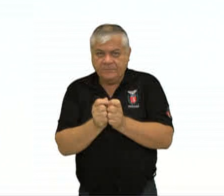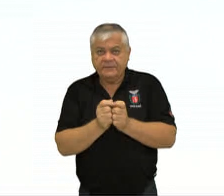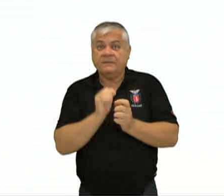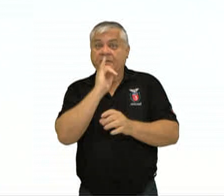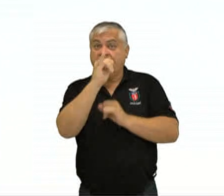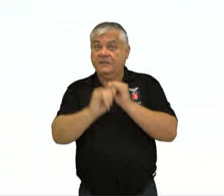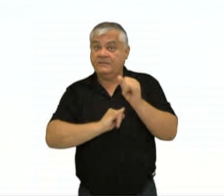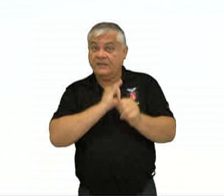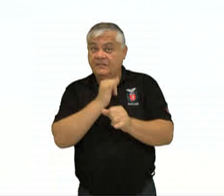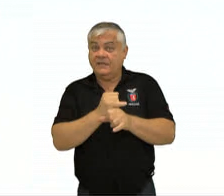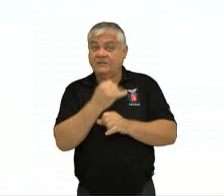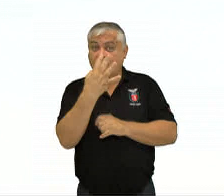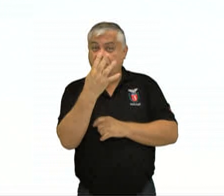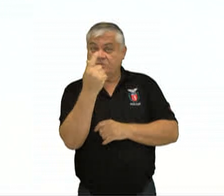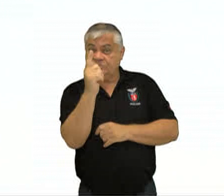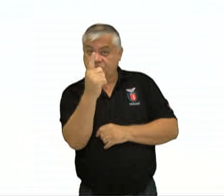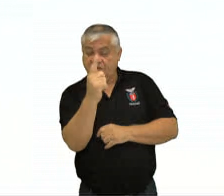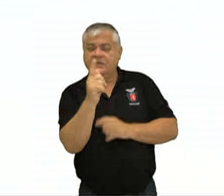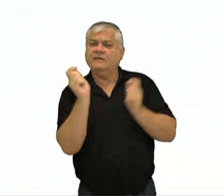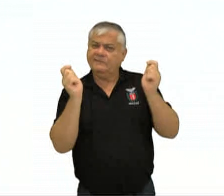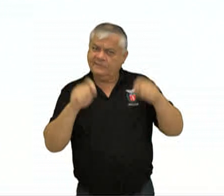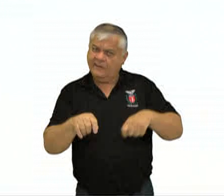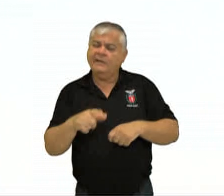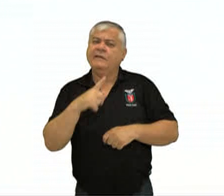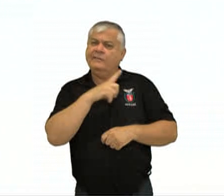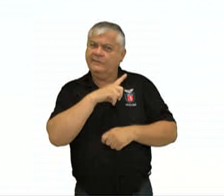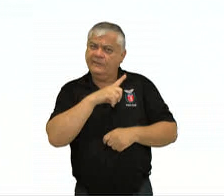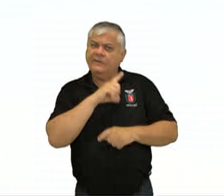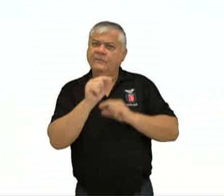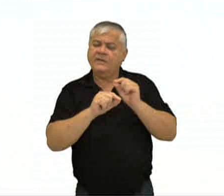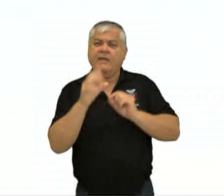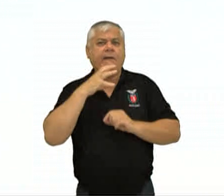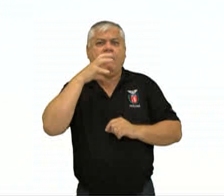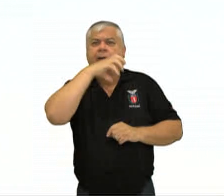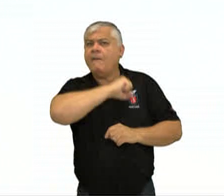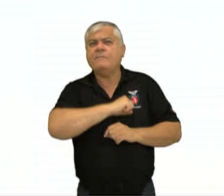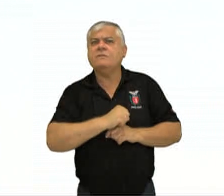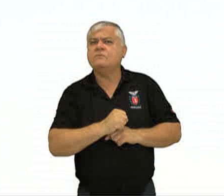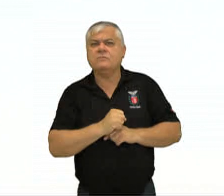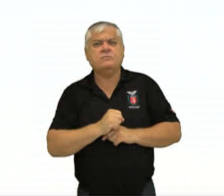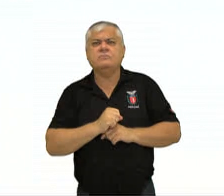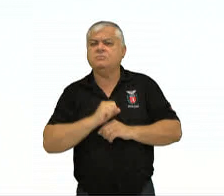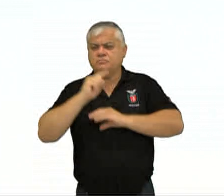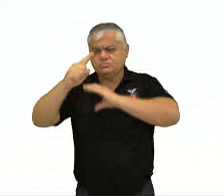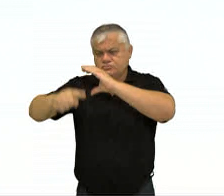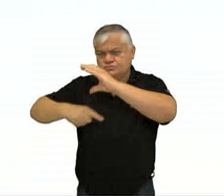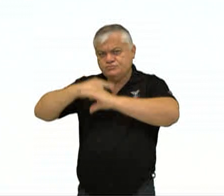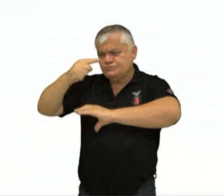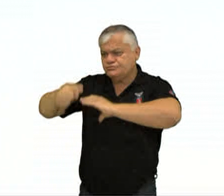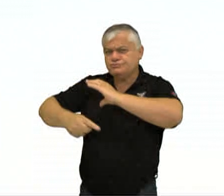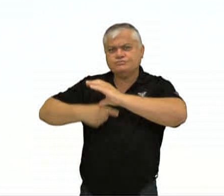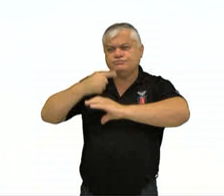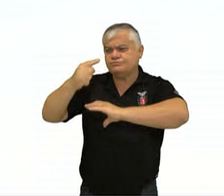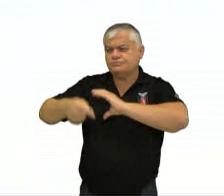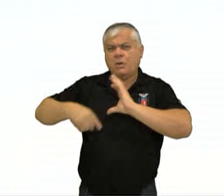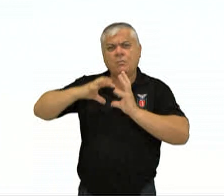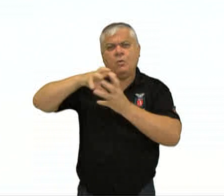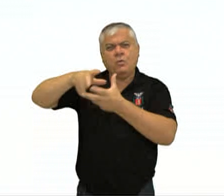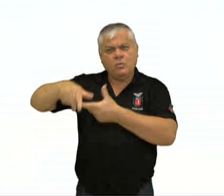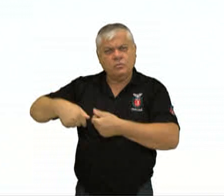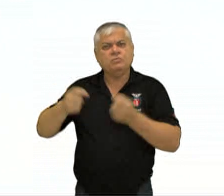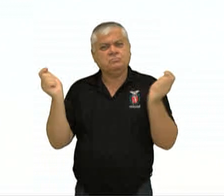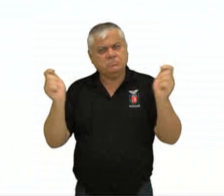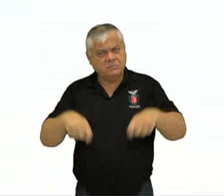via 4G, em alguns casos, já é rápida e estável o bastante para a transmissão ao vivo em